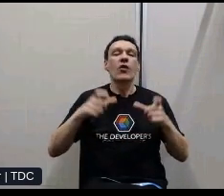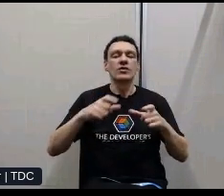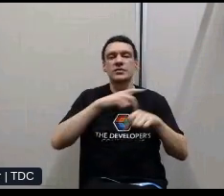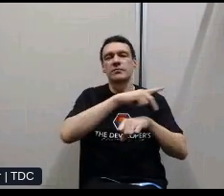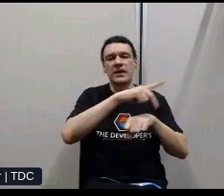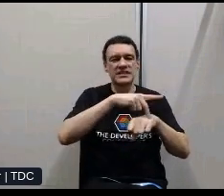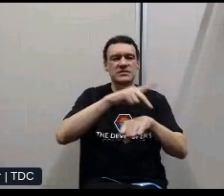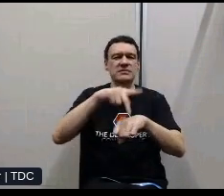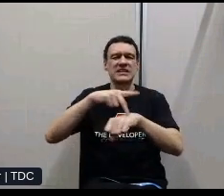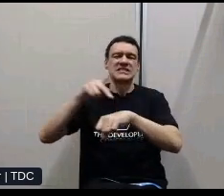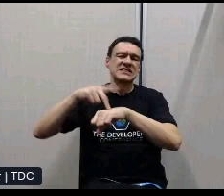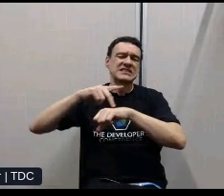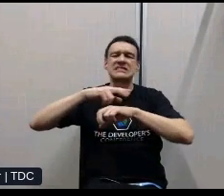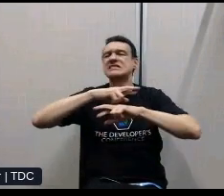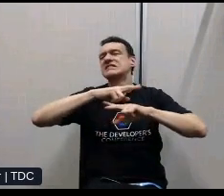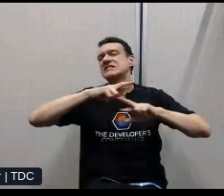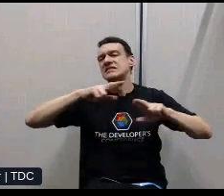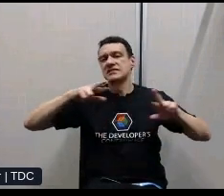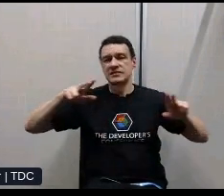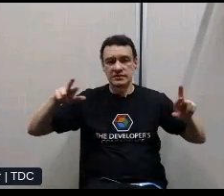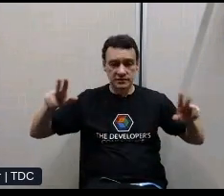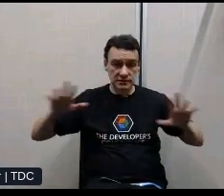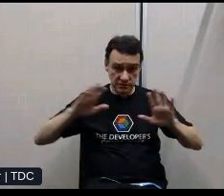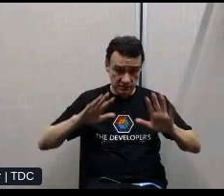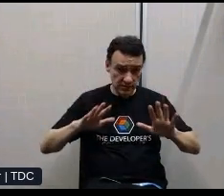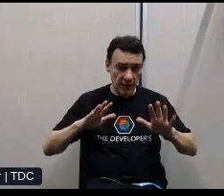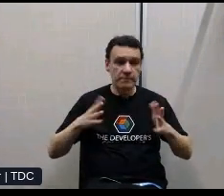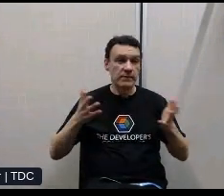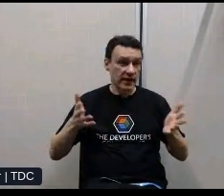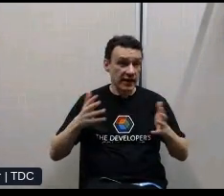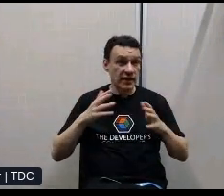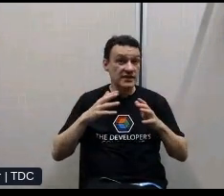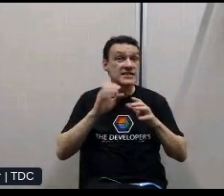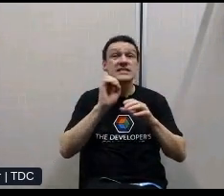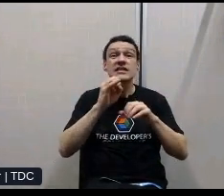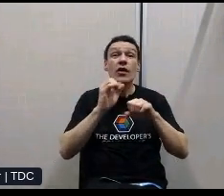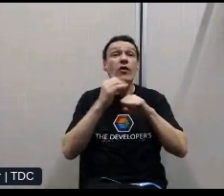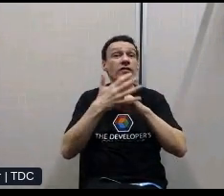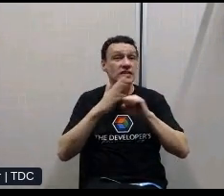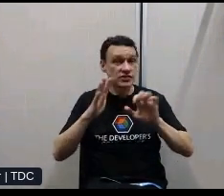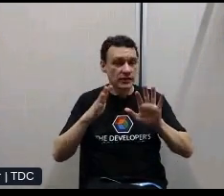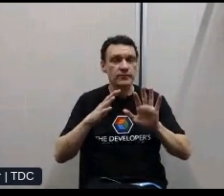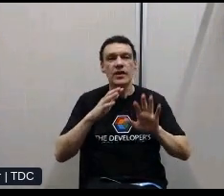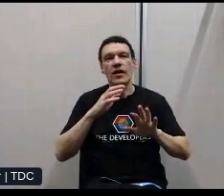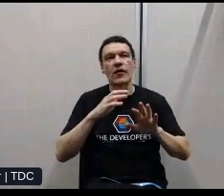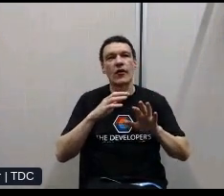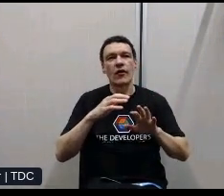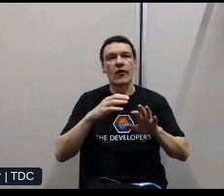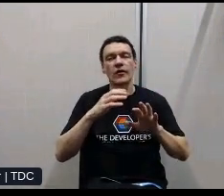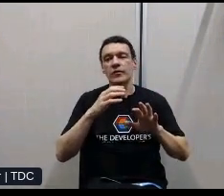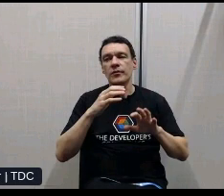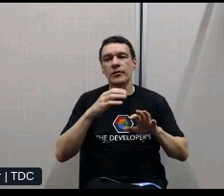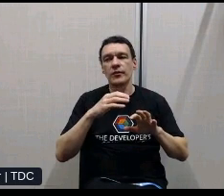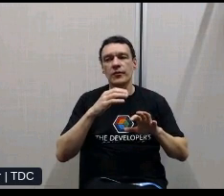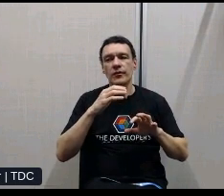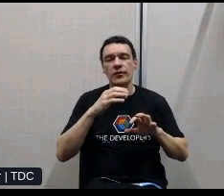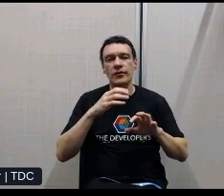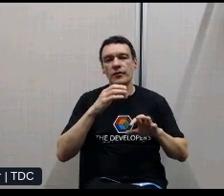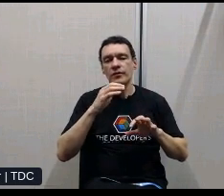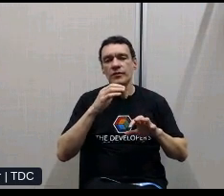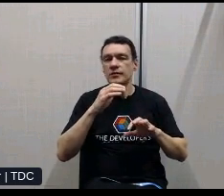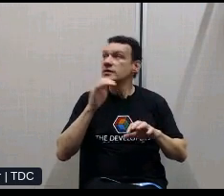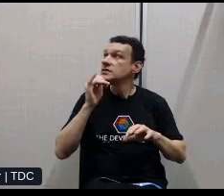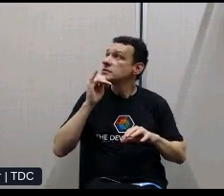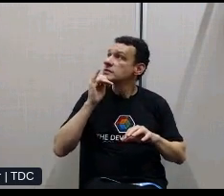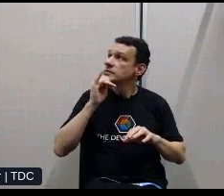câncer, ou do Covid. Um exemplo que eu tenho aqui é, por exemplo, monitoramento de ventilação mecânica, que, no caso, a